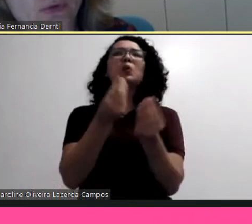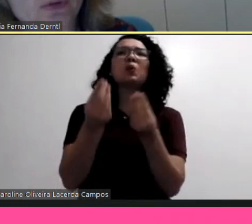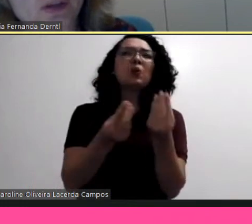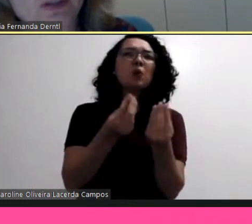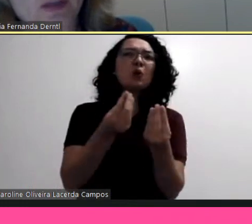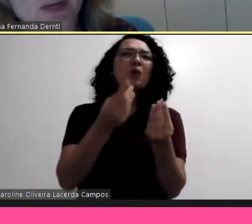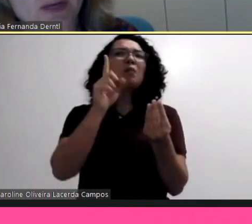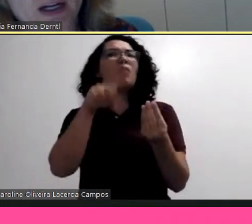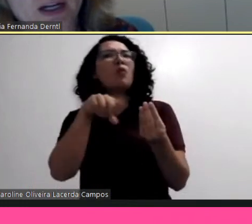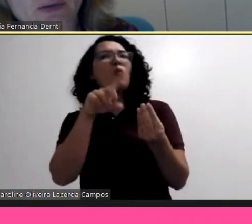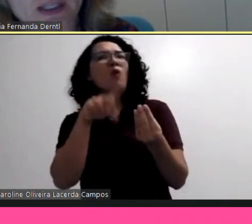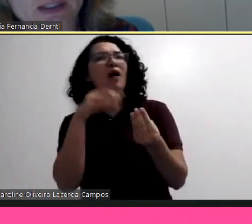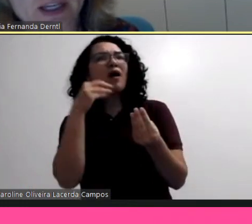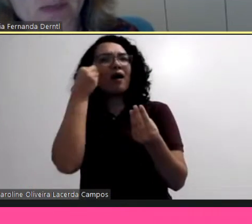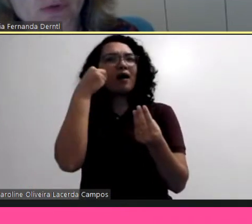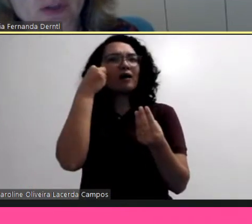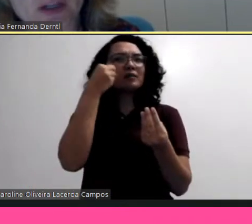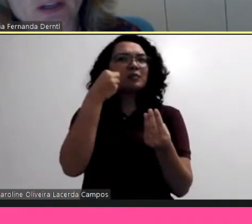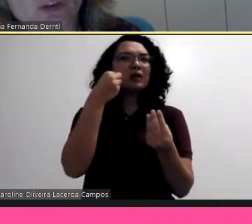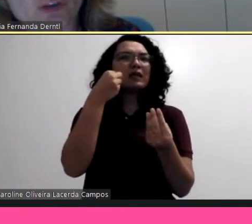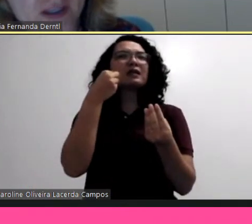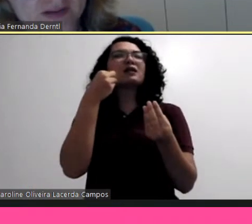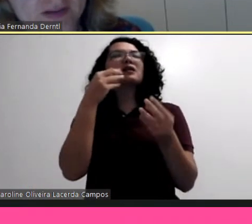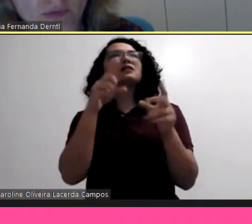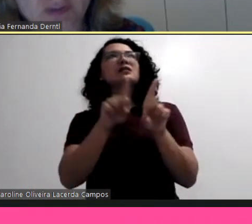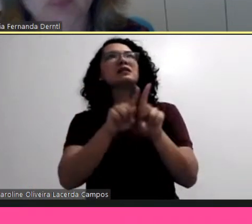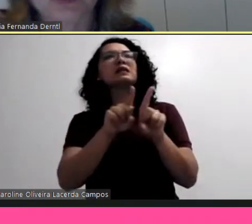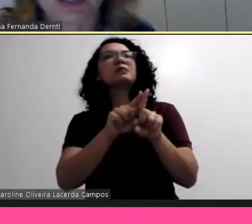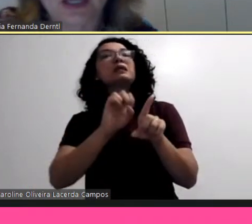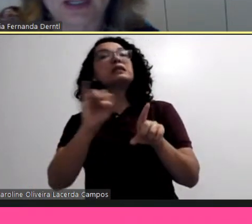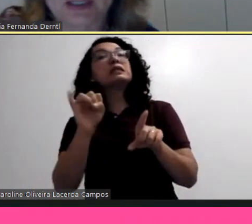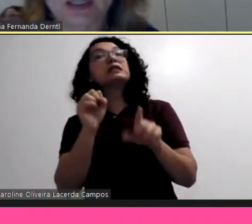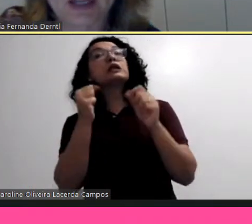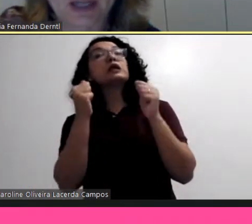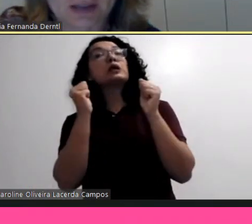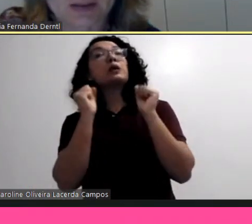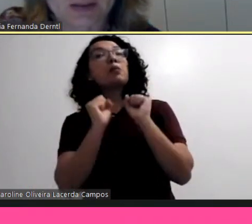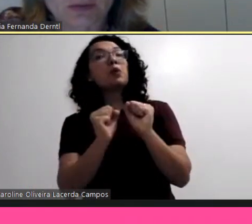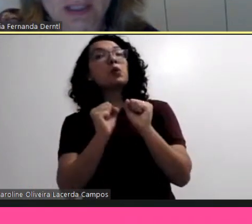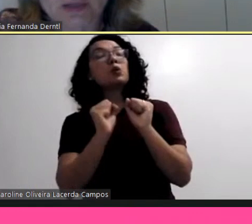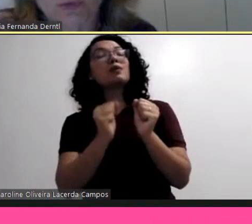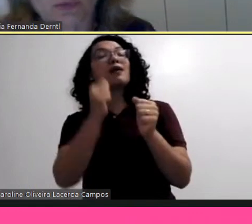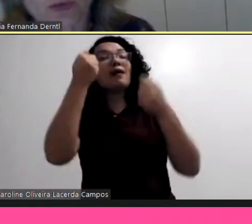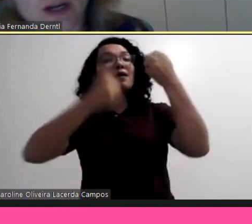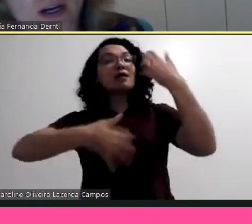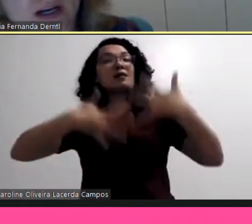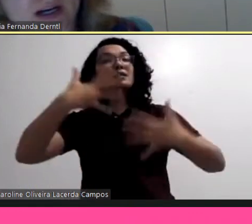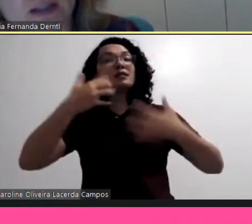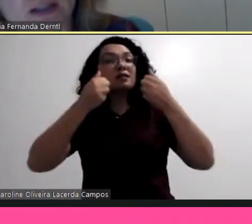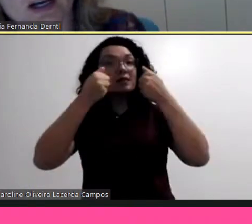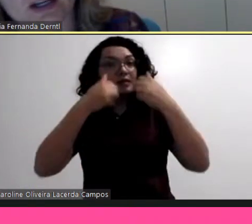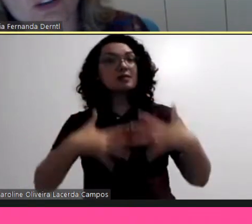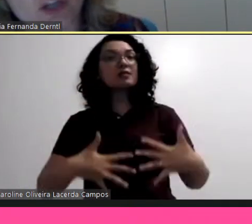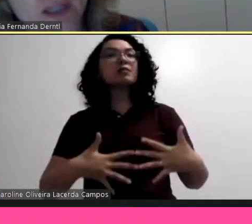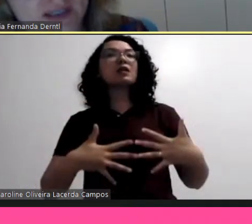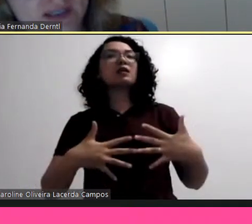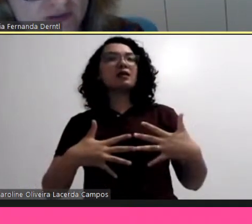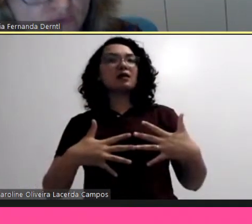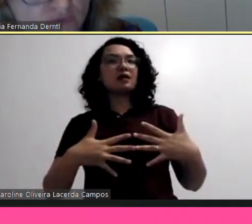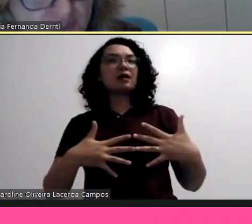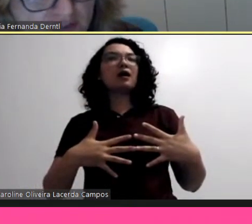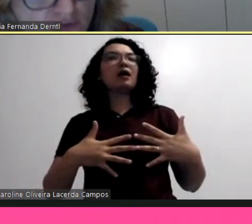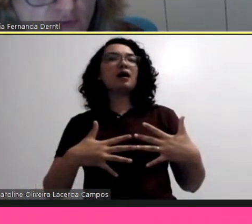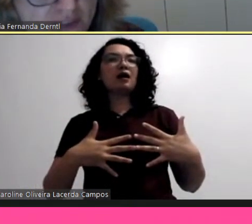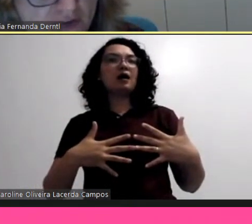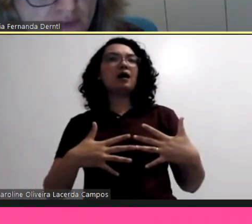pouco do seu trabalho em termos de pensar o TPA e a relação dele com a regeneração